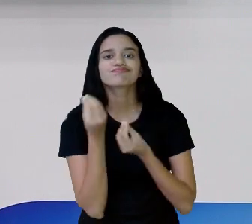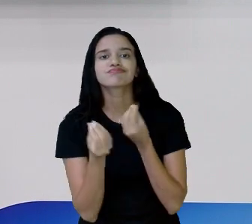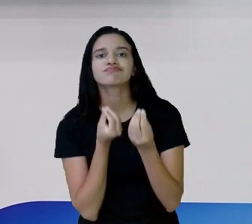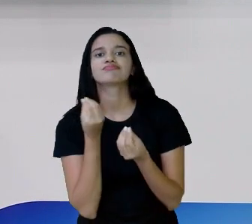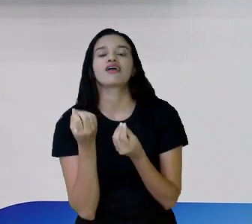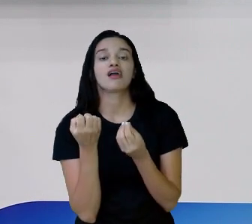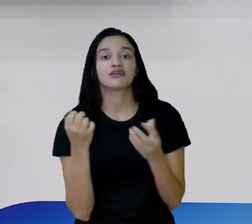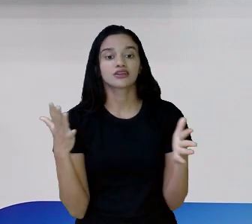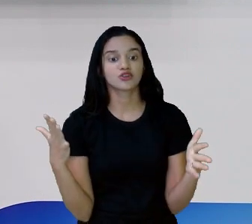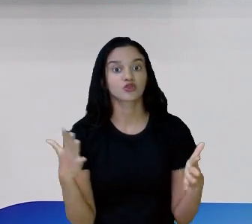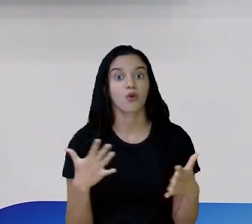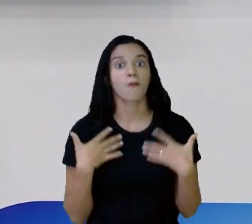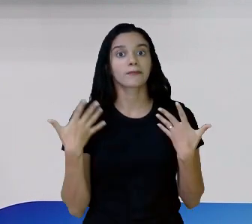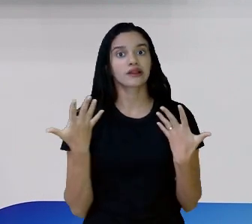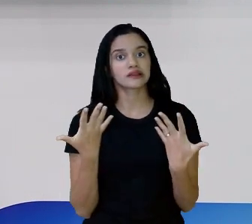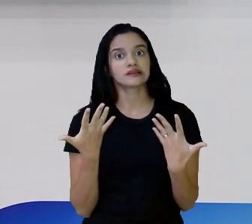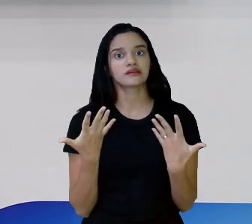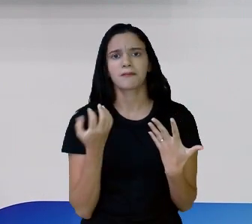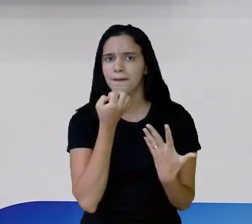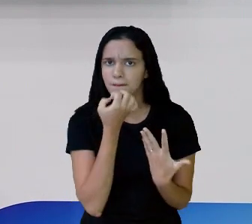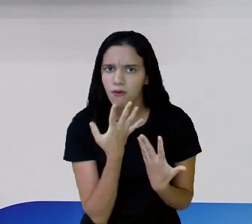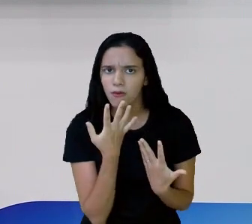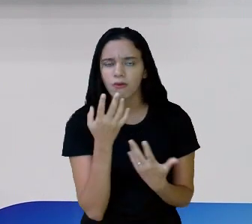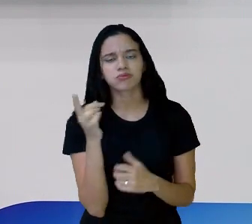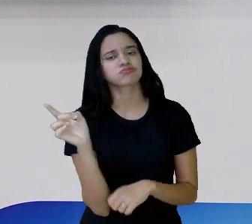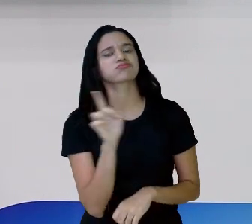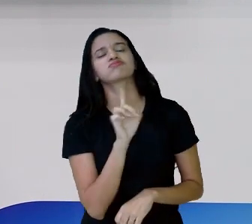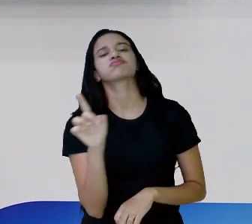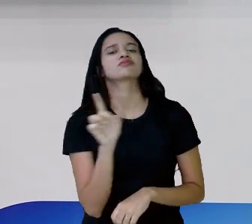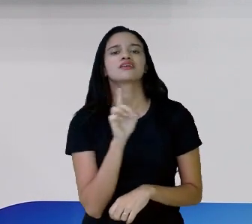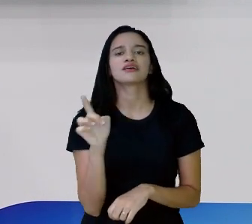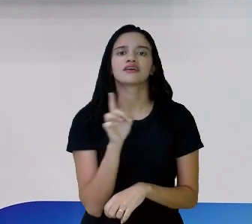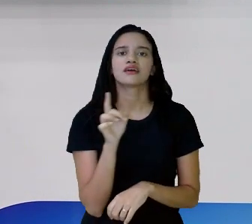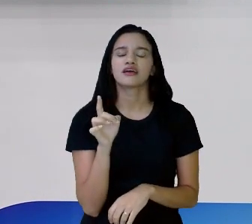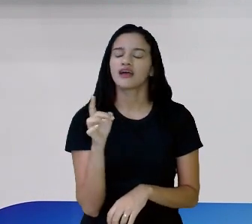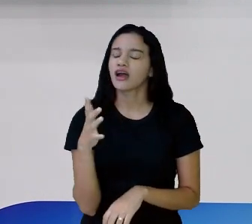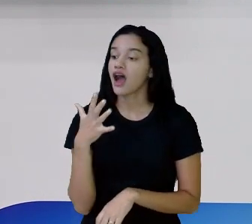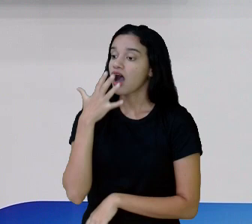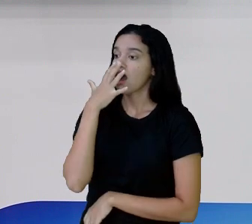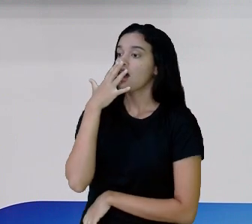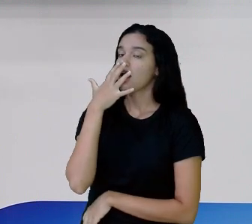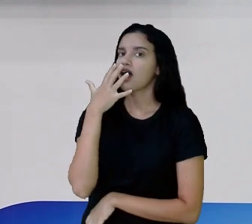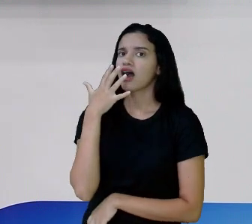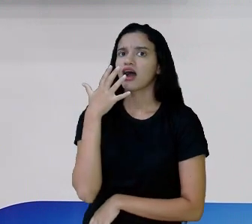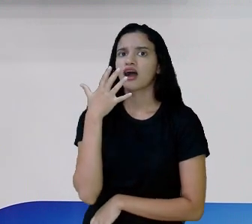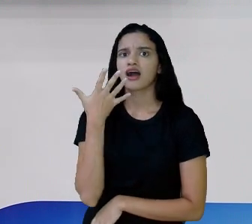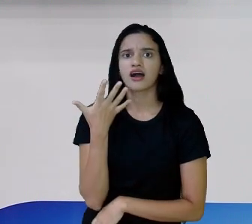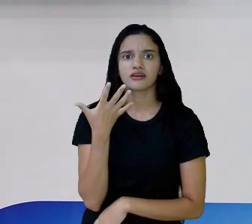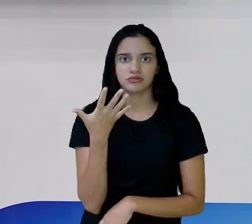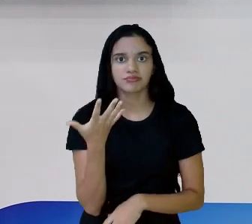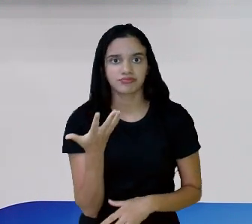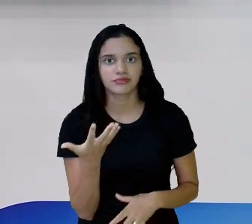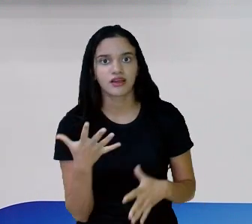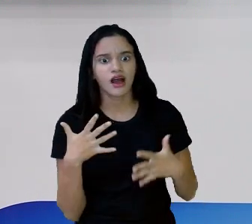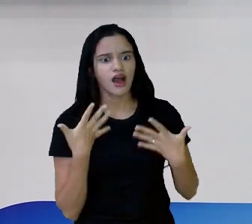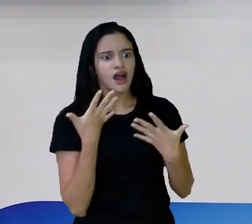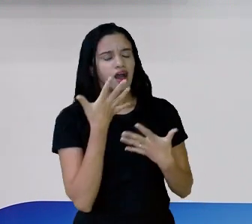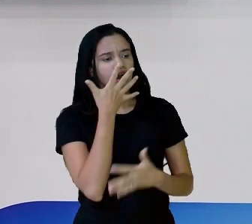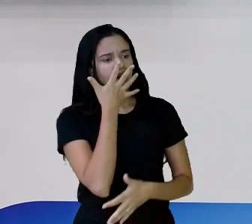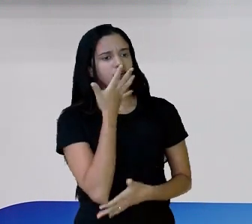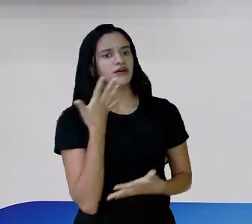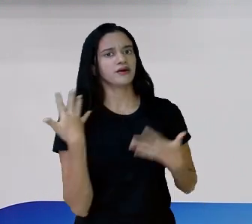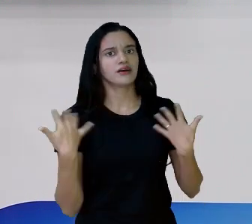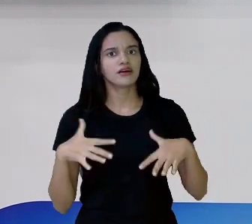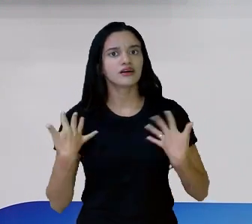uma surpresa, mas não uma surpresa boa. Né? Ela ficou ali chocada. Que horror, que horror, que